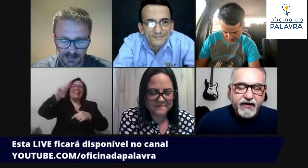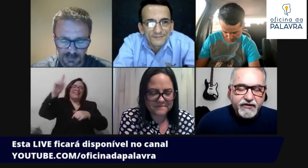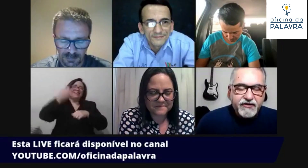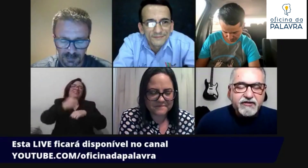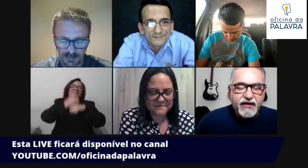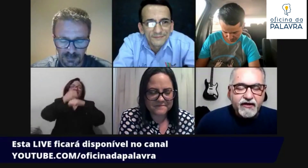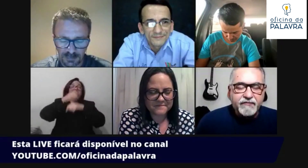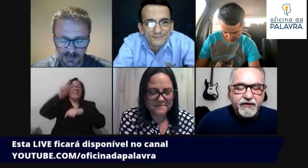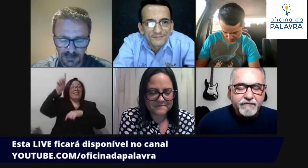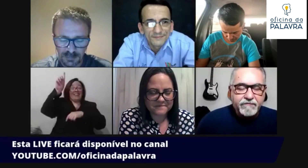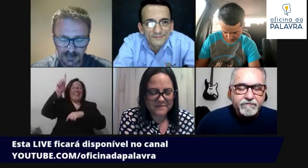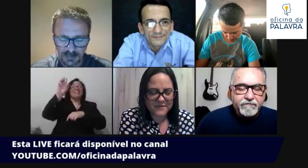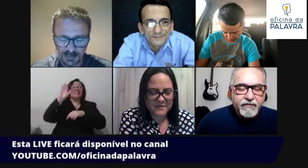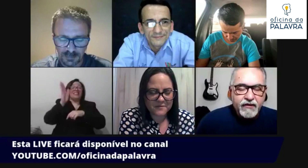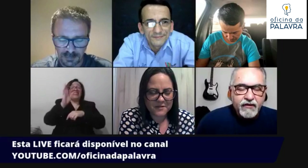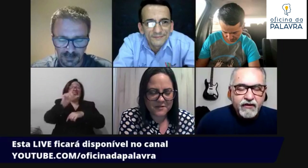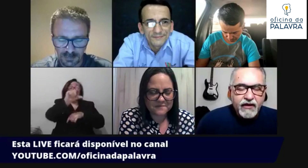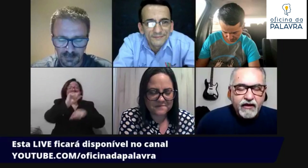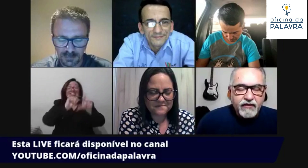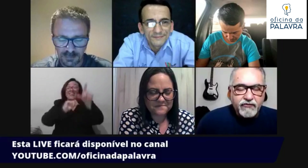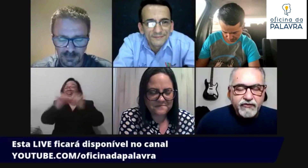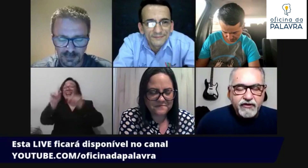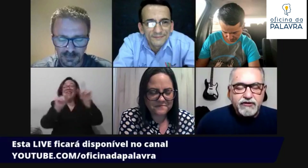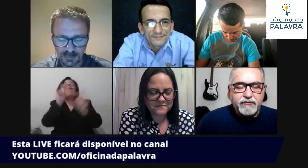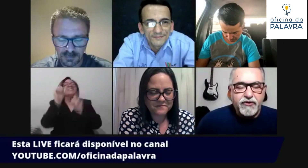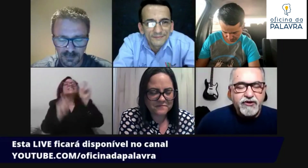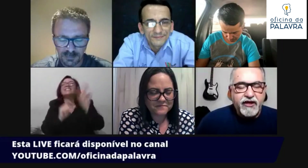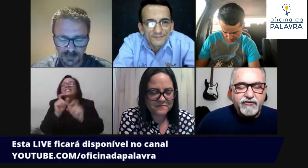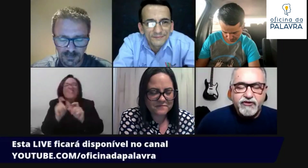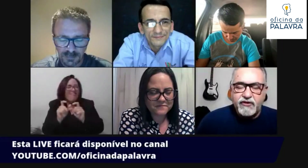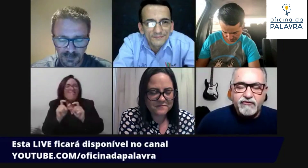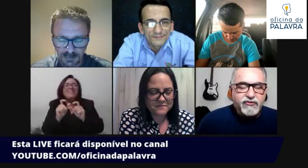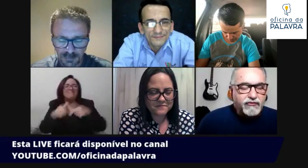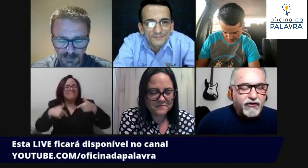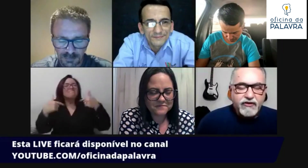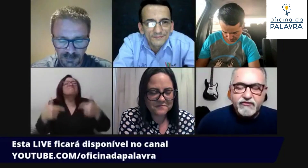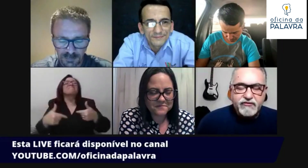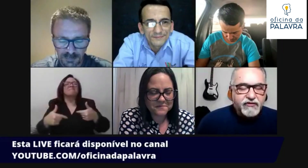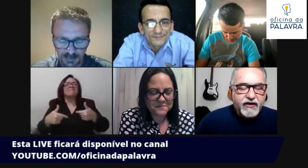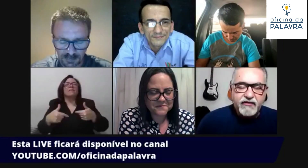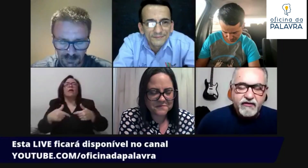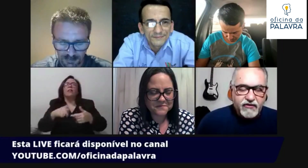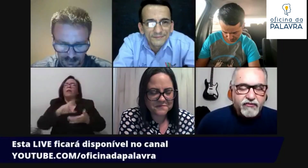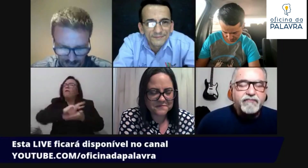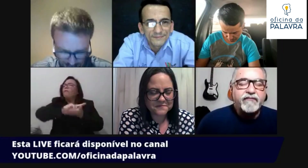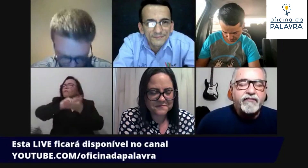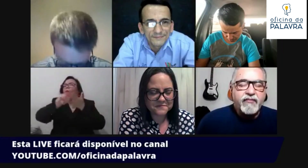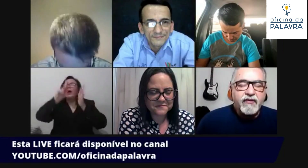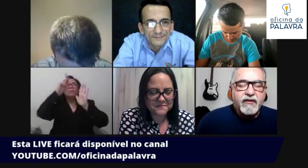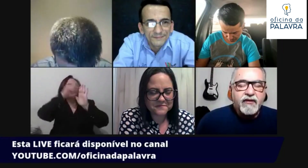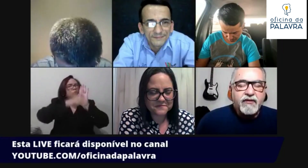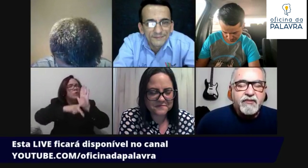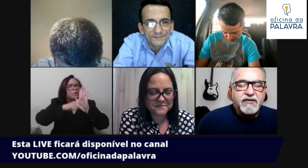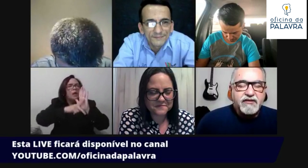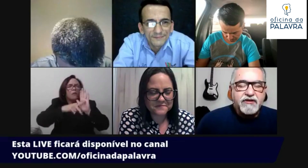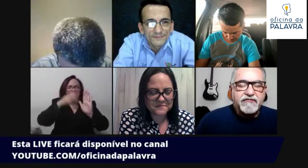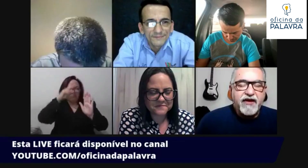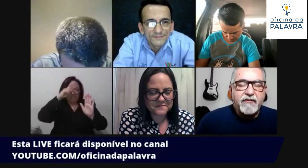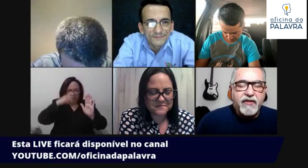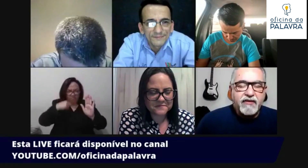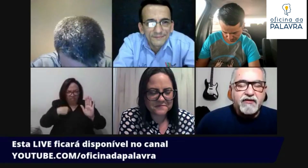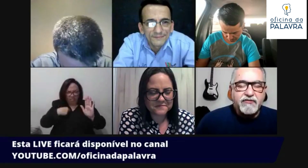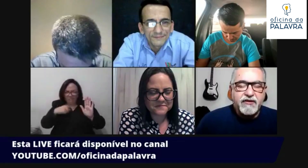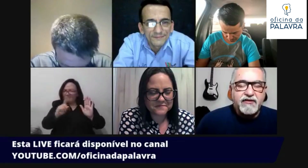trabalhadores para esta seara, Pai. Cada um desses projetos, que não são nossos, é teu, precisa